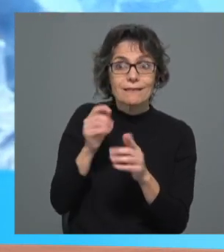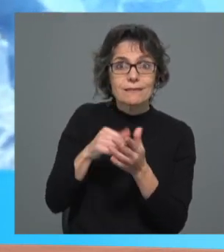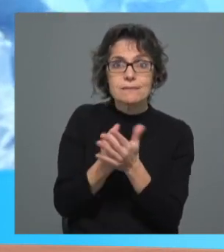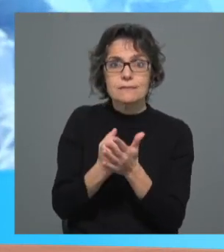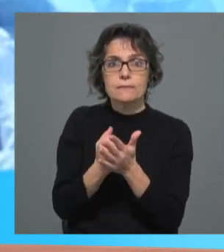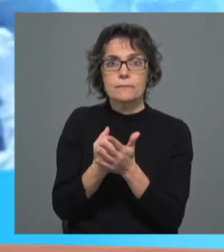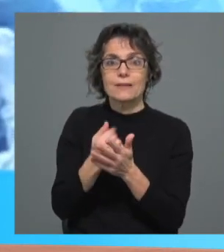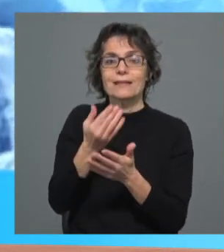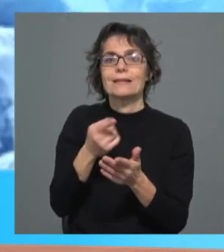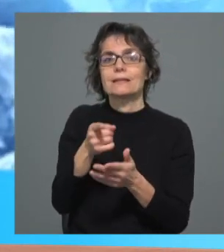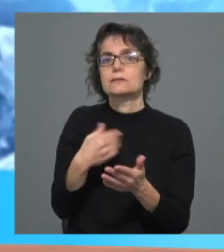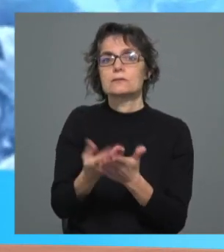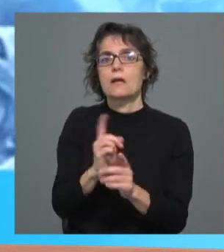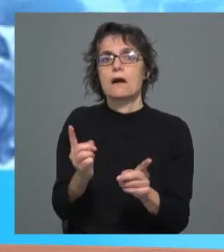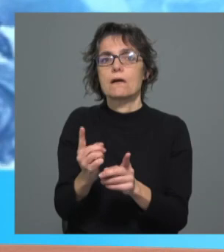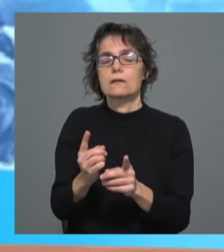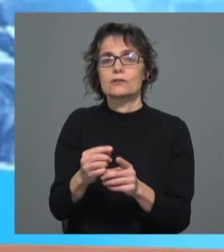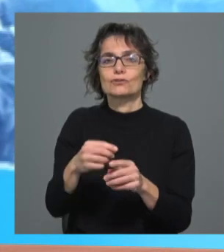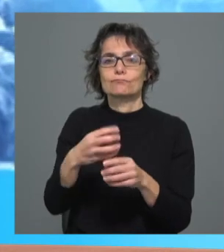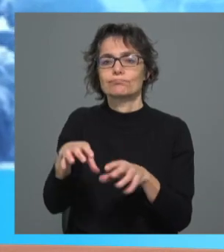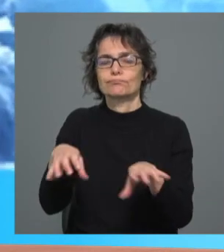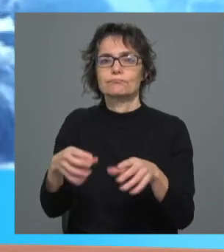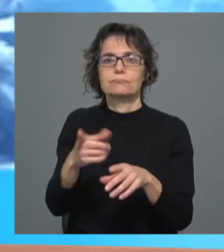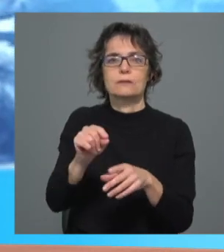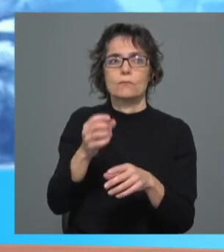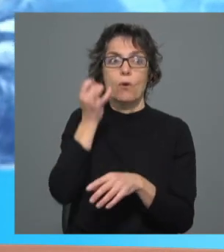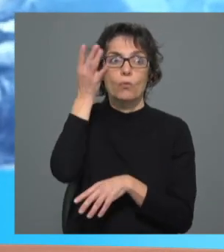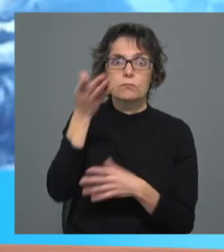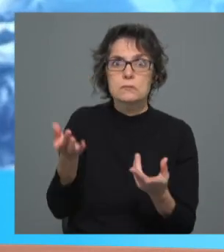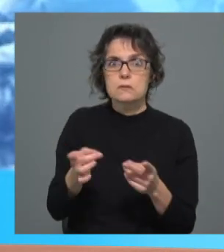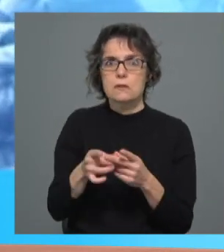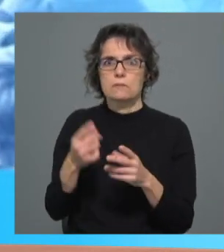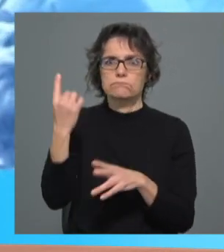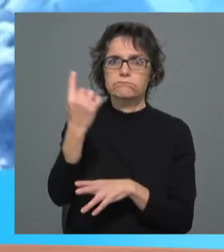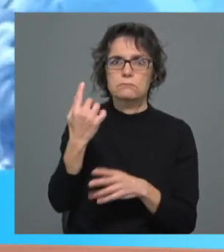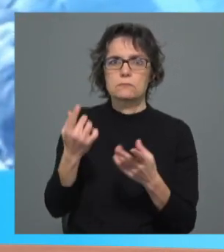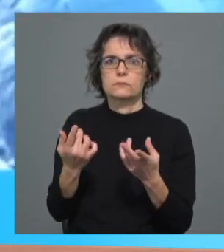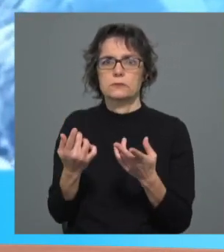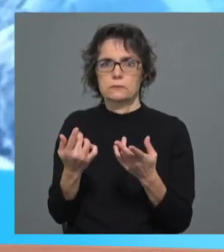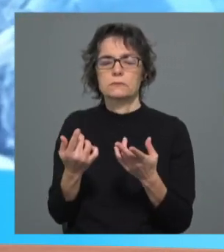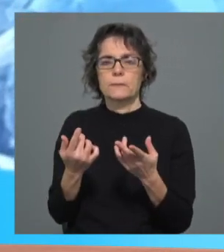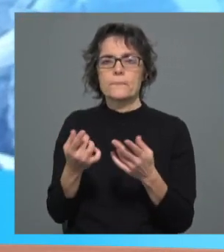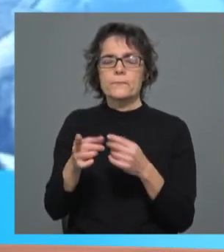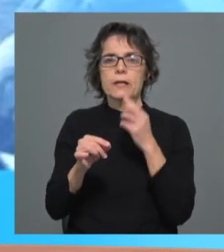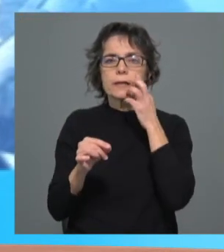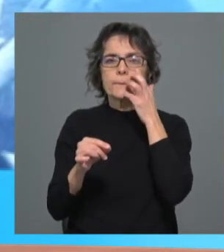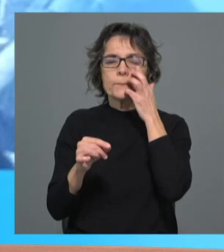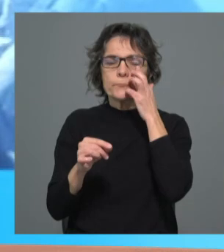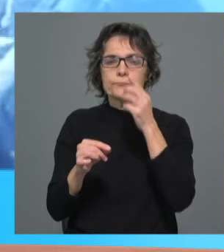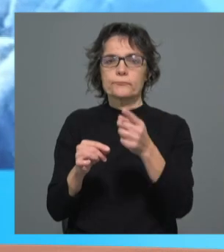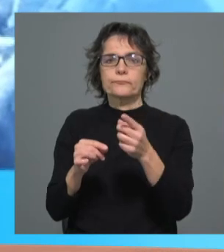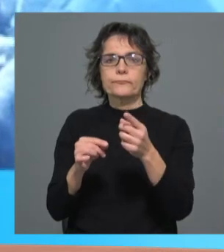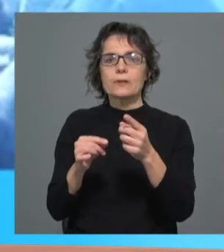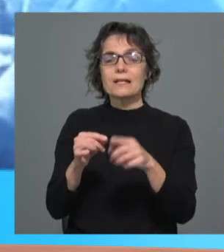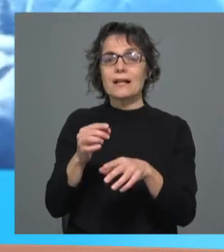proporciona a corrupção, proporciona o nepotismo e parte dos problemas